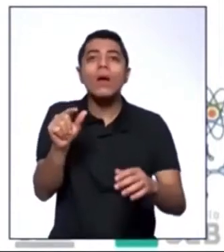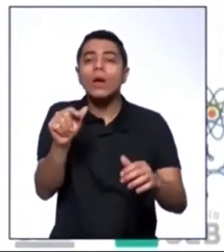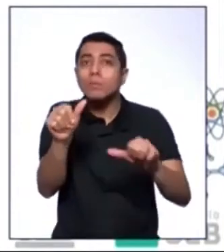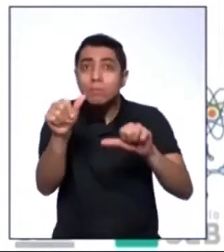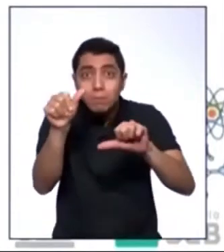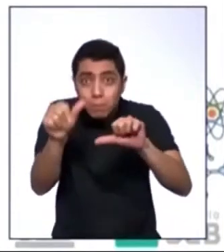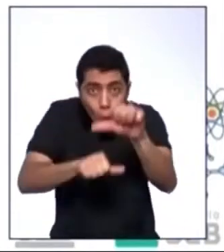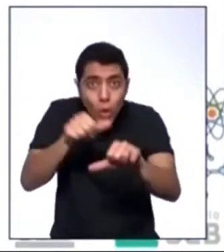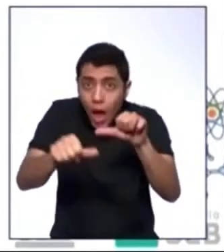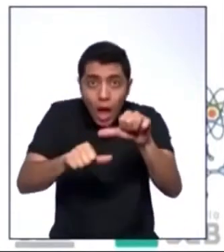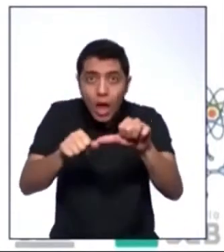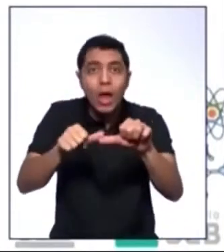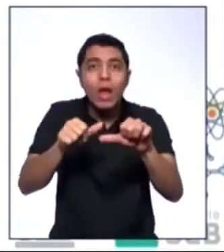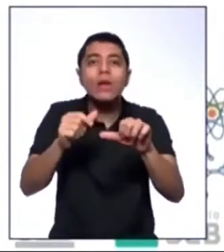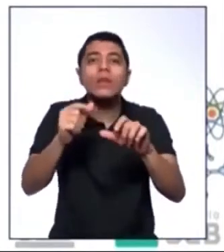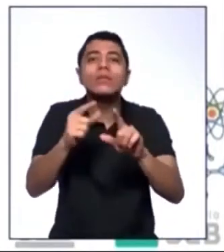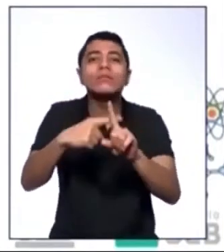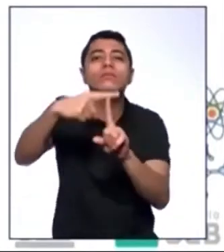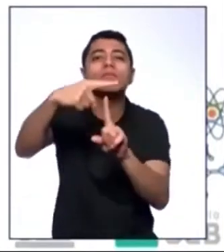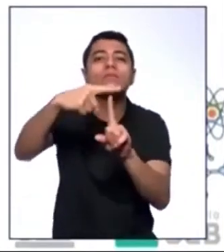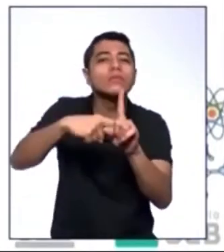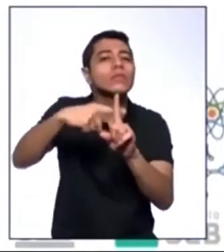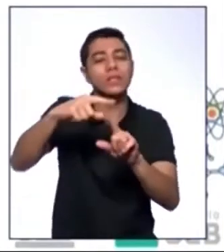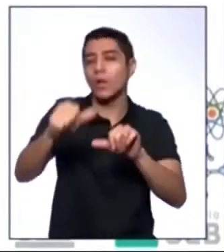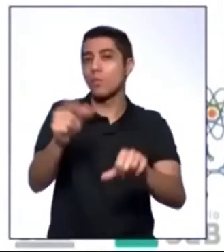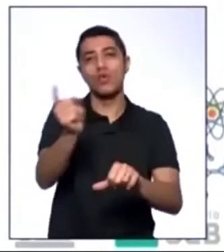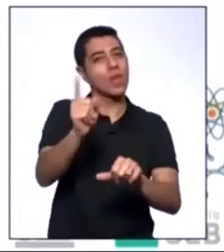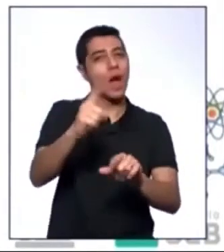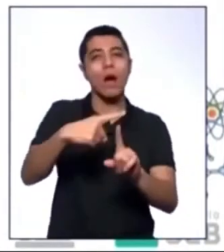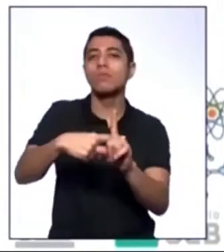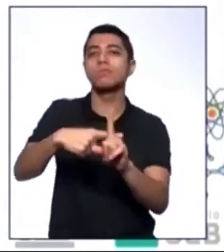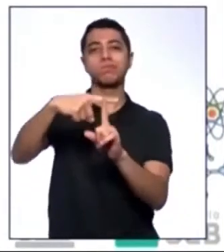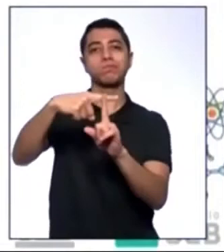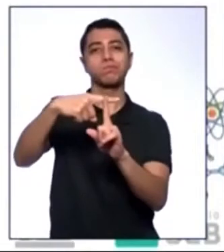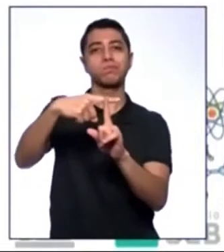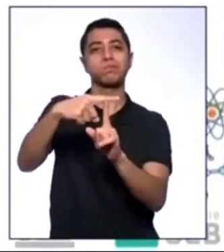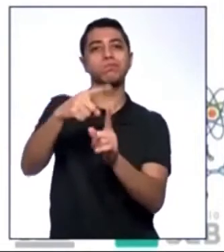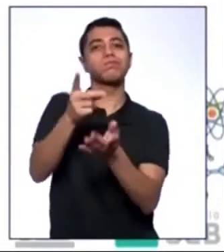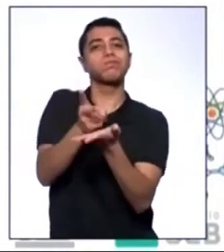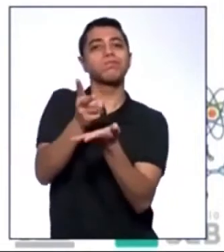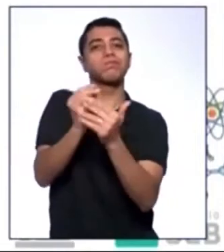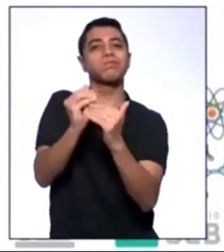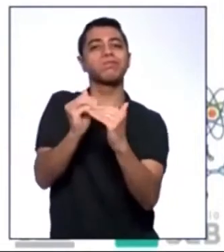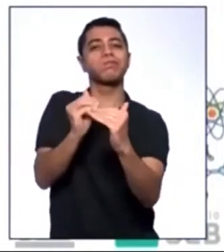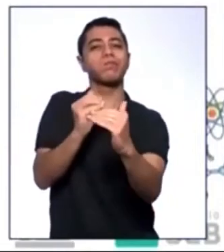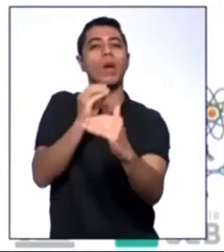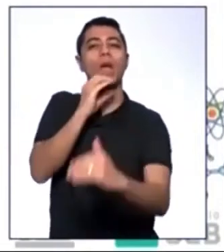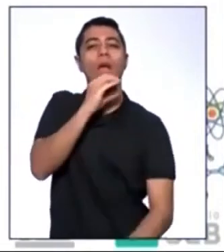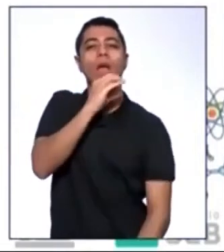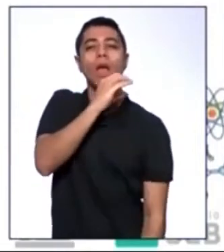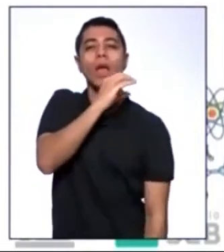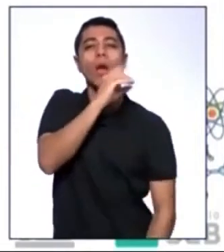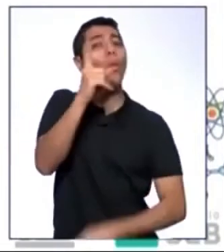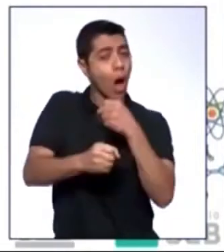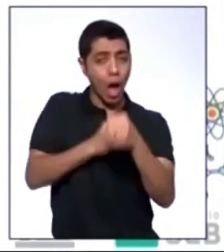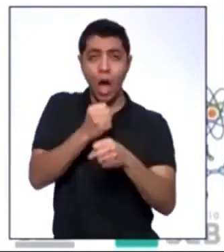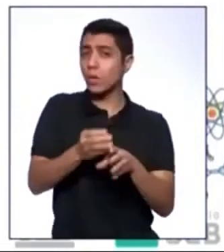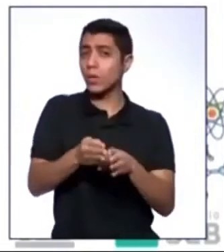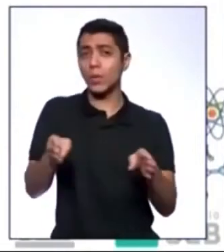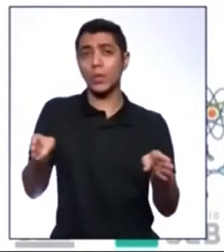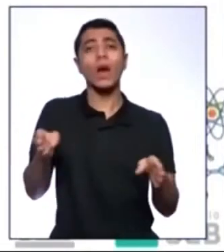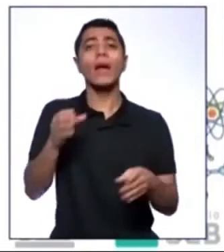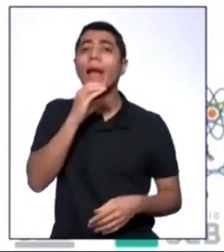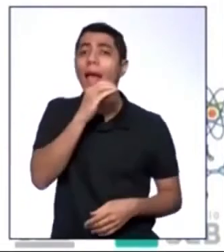calor o tempo inteiro. Ótimo, galera. Então, a gente está diferenciando o clima equatorial do clima subtropical.